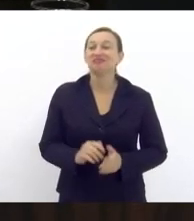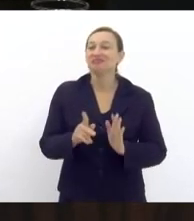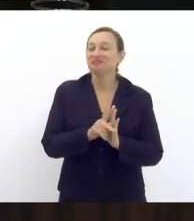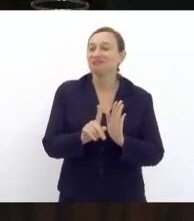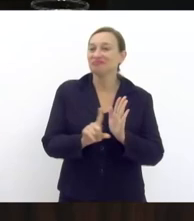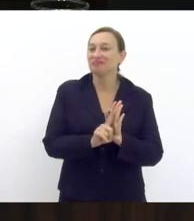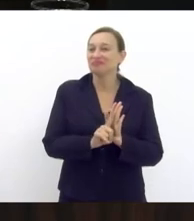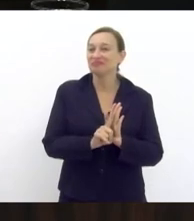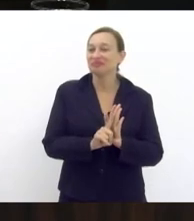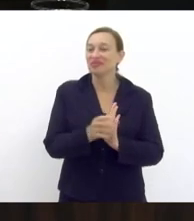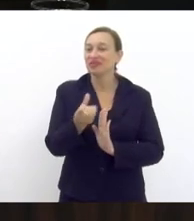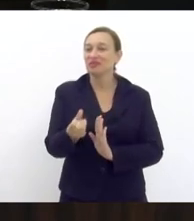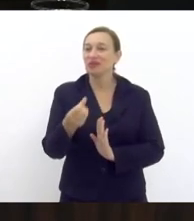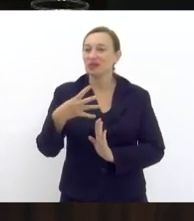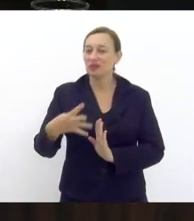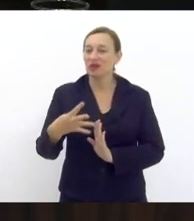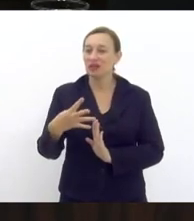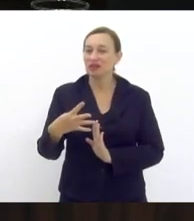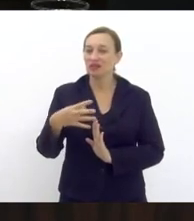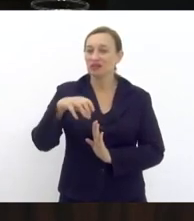Projeto de lei